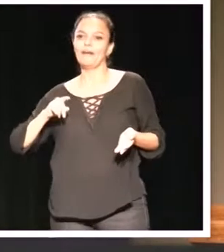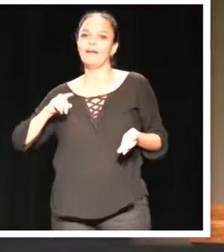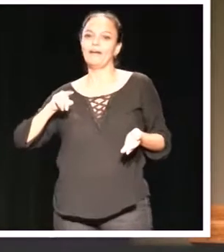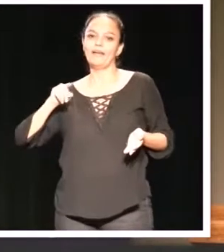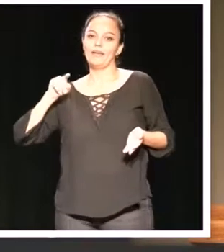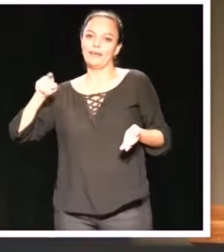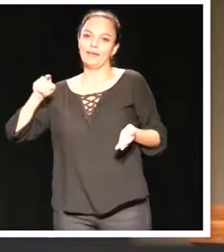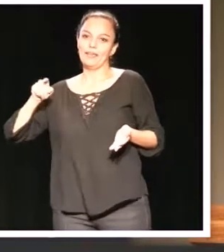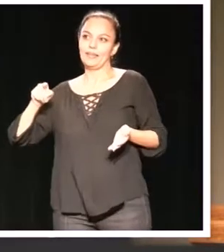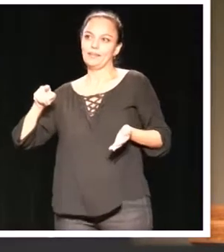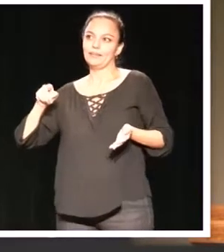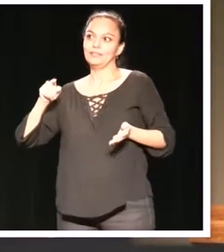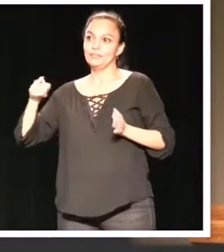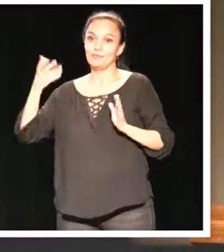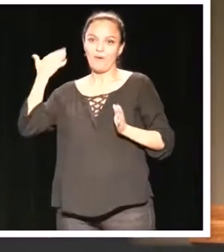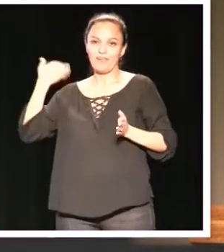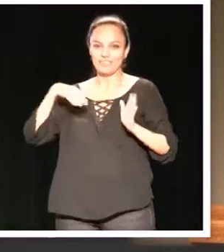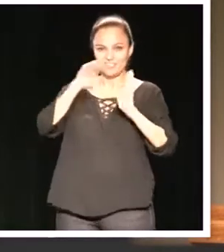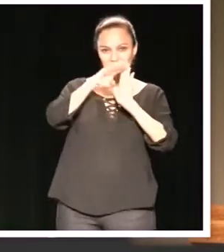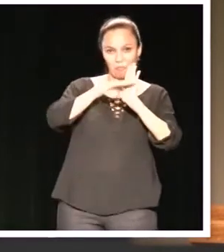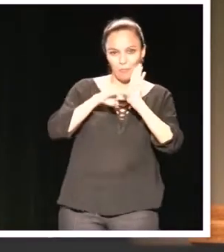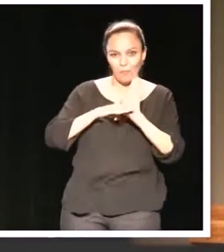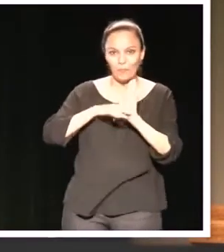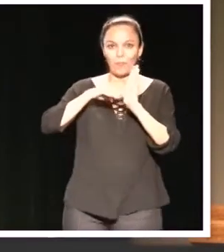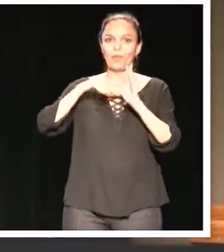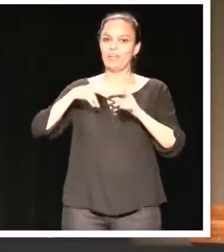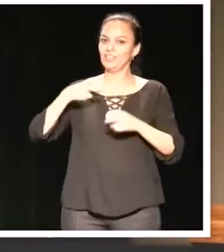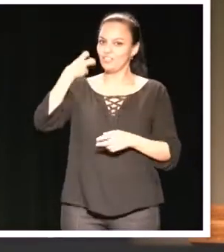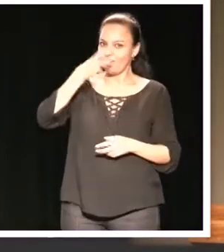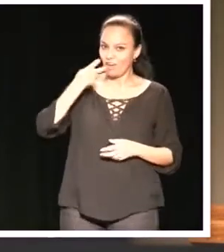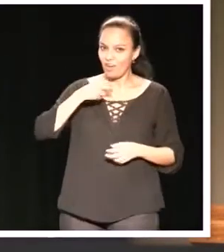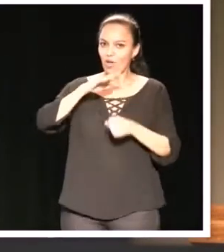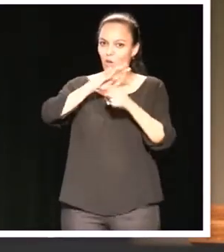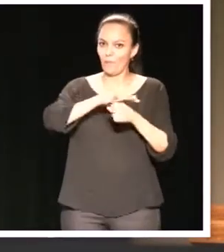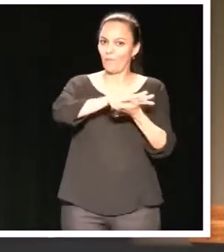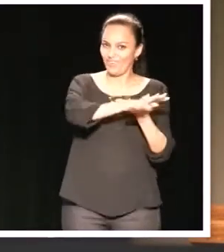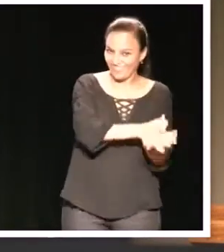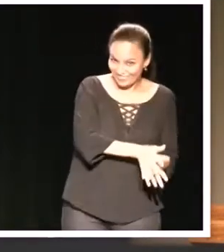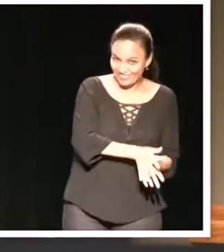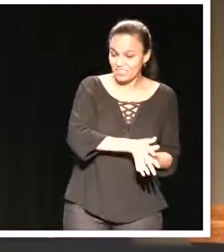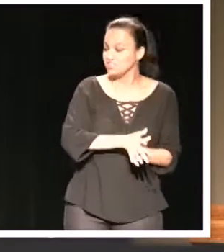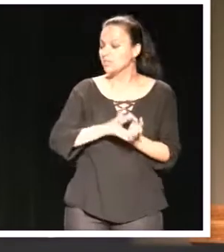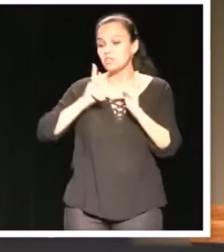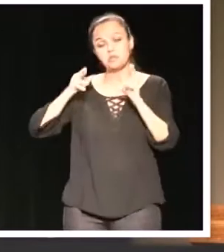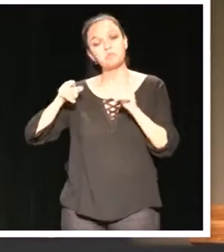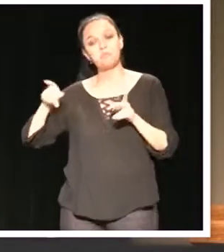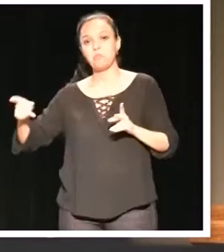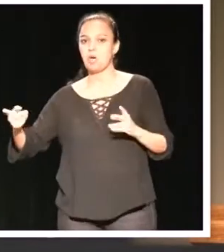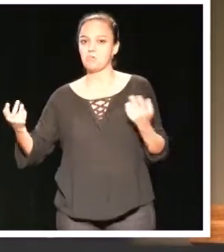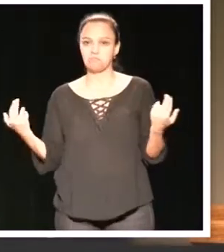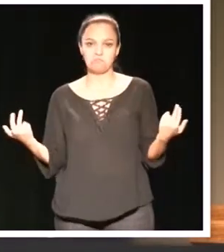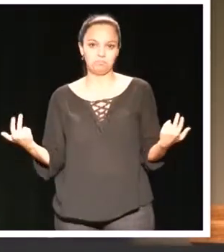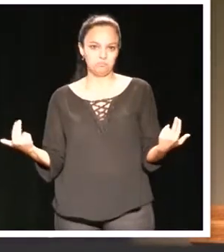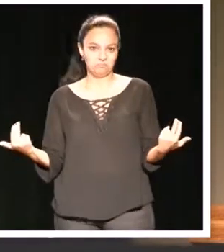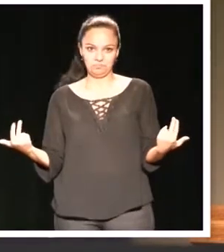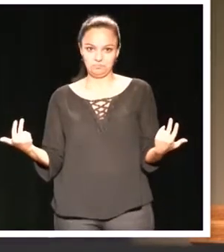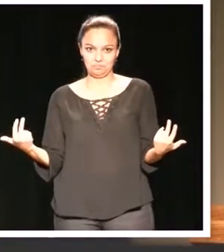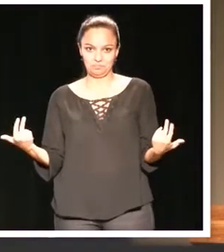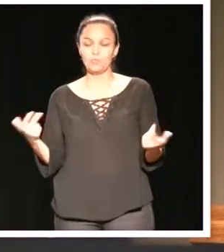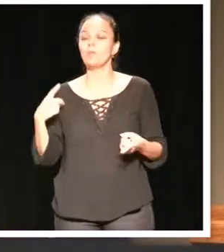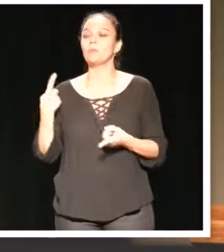programas oralistas. Se baseia nos mesmos princípios, porque,